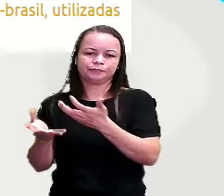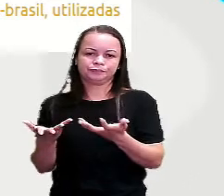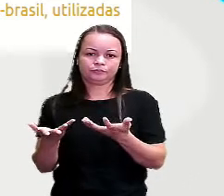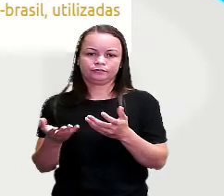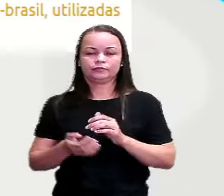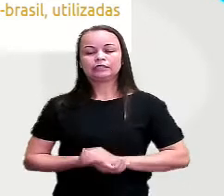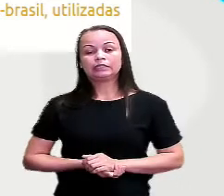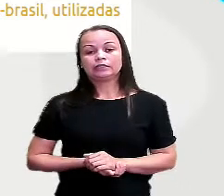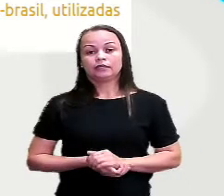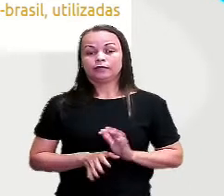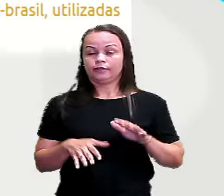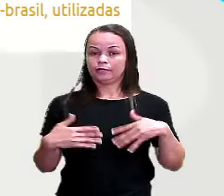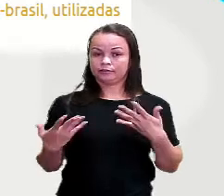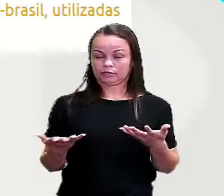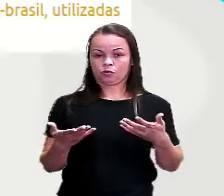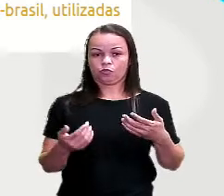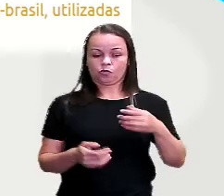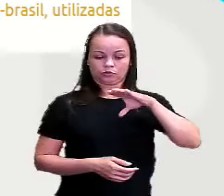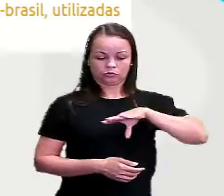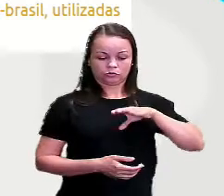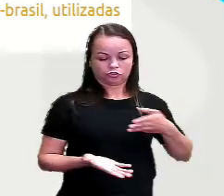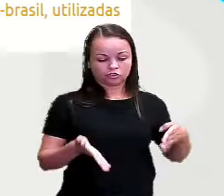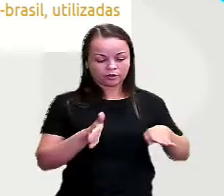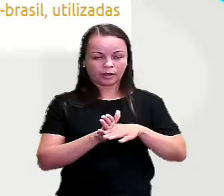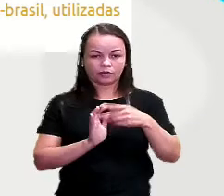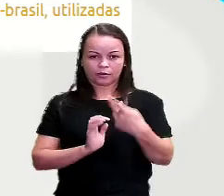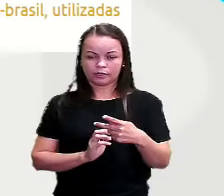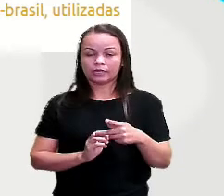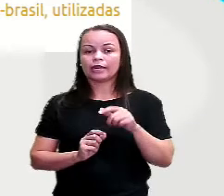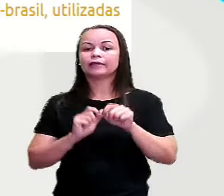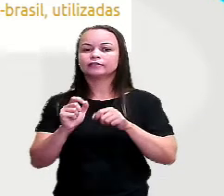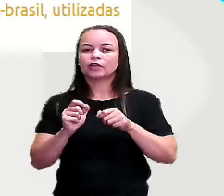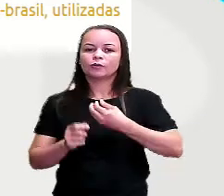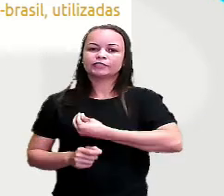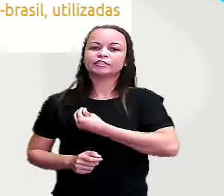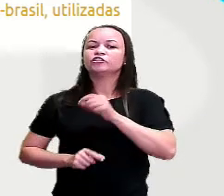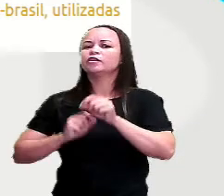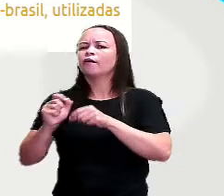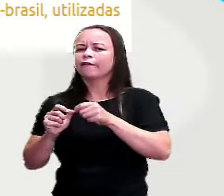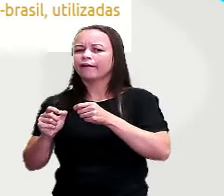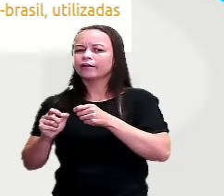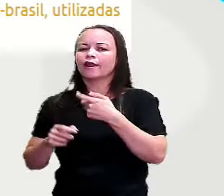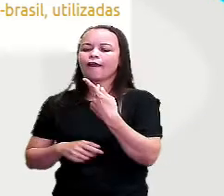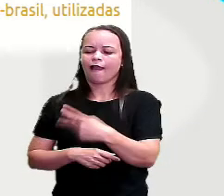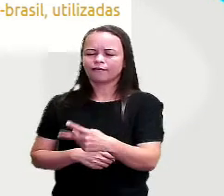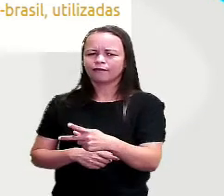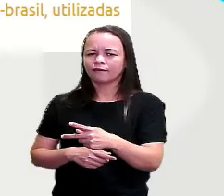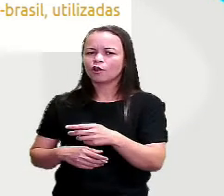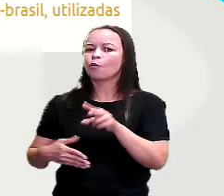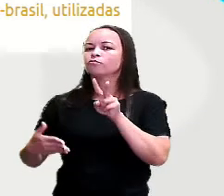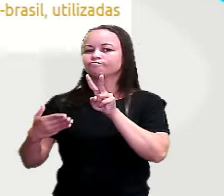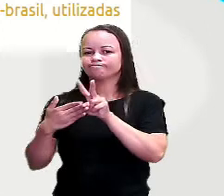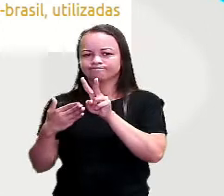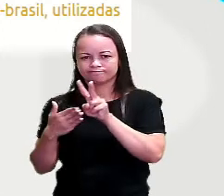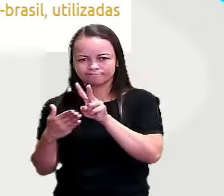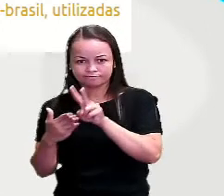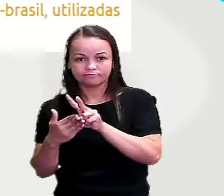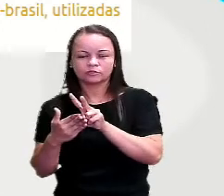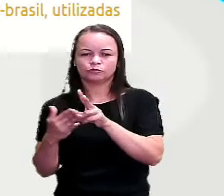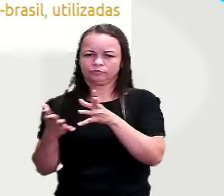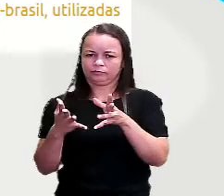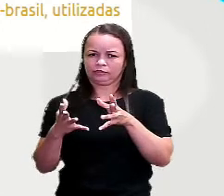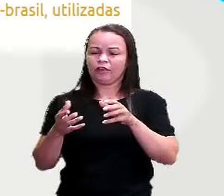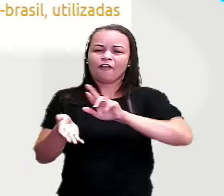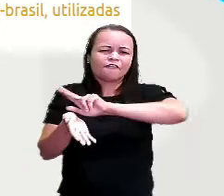aqui no Brasil, o Brasil já era habitado por índios, tá? Eram vários povos indígenas. Todos eram iguais?